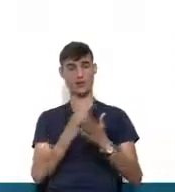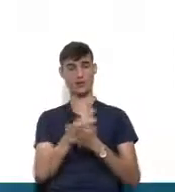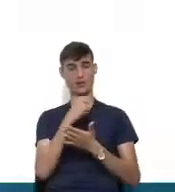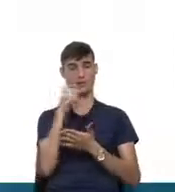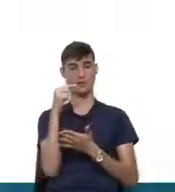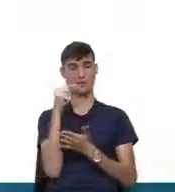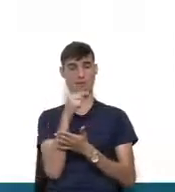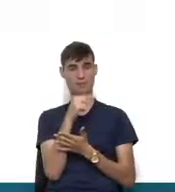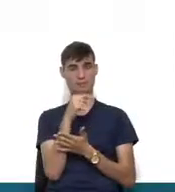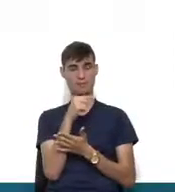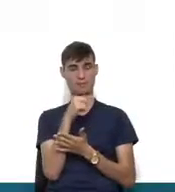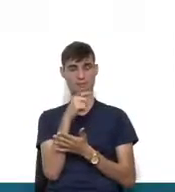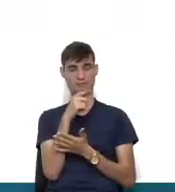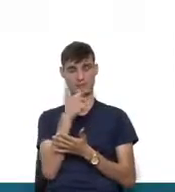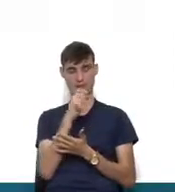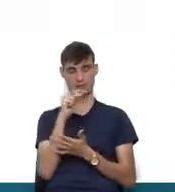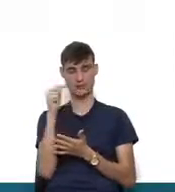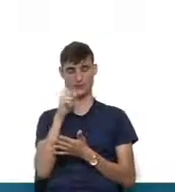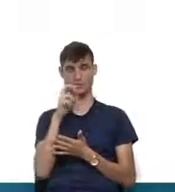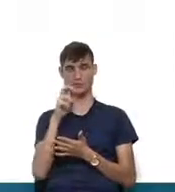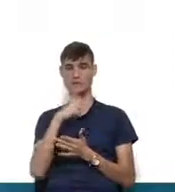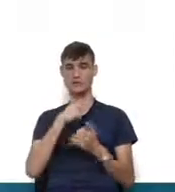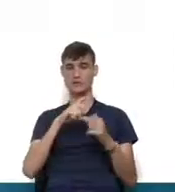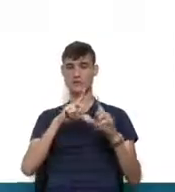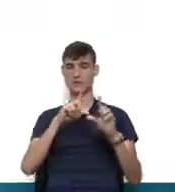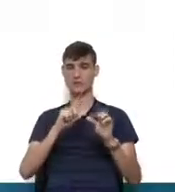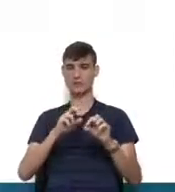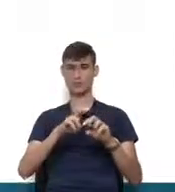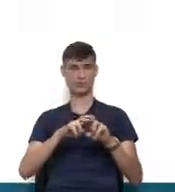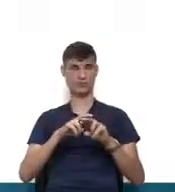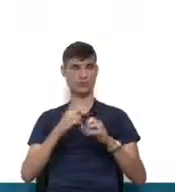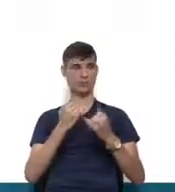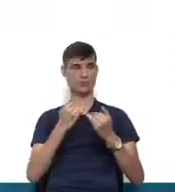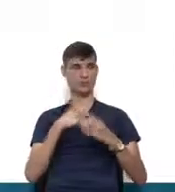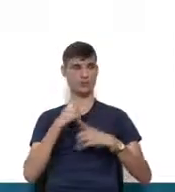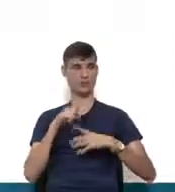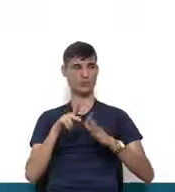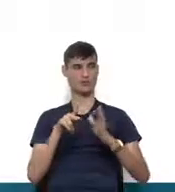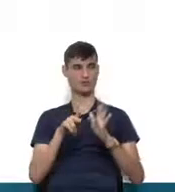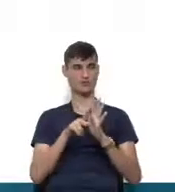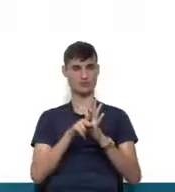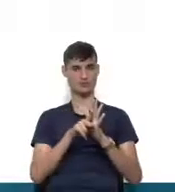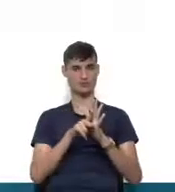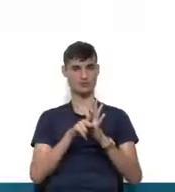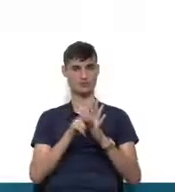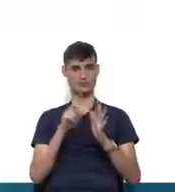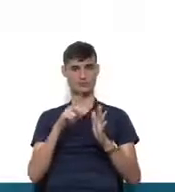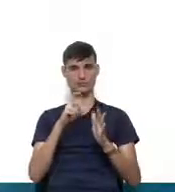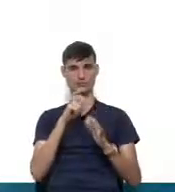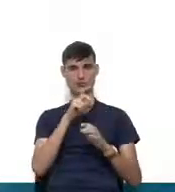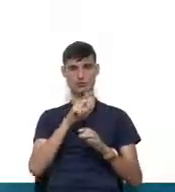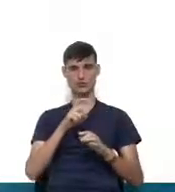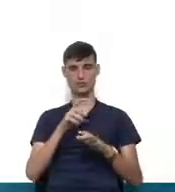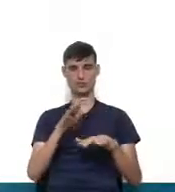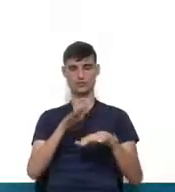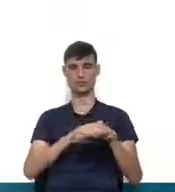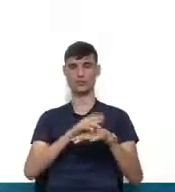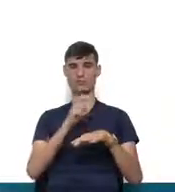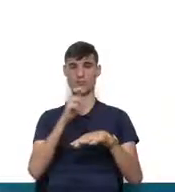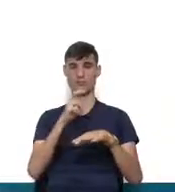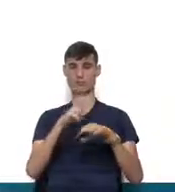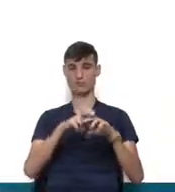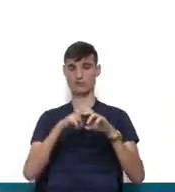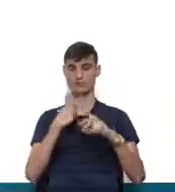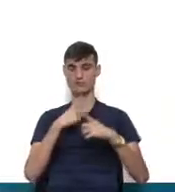esse 10 elevado a menos 5. O último termo lá do nosso polinômio é o x elevado à quinta. Então, a gente teria